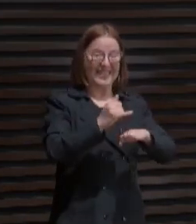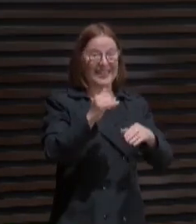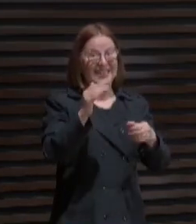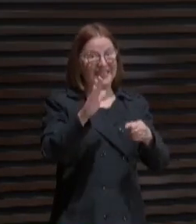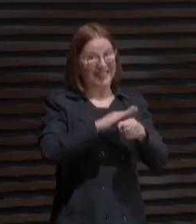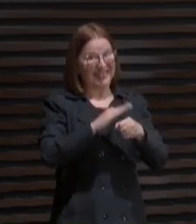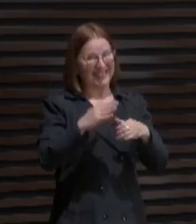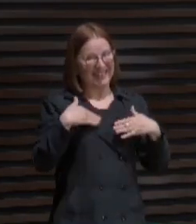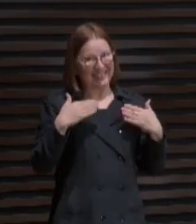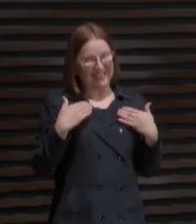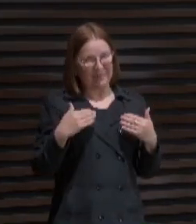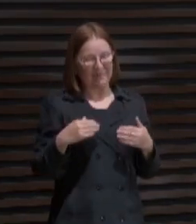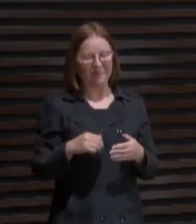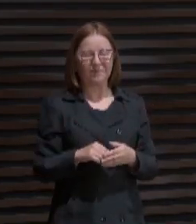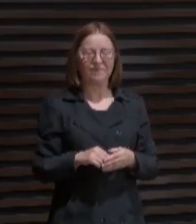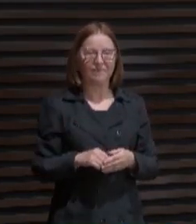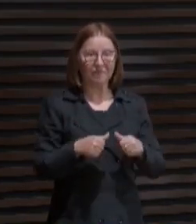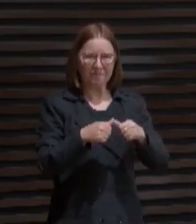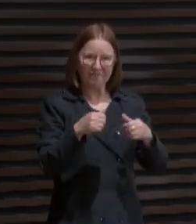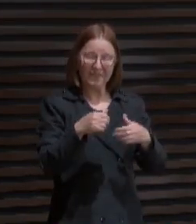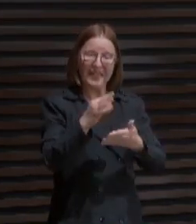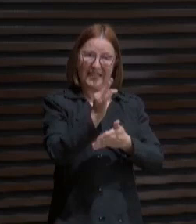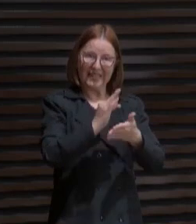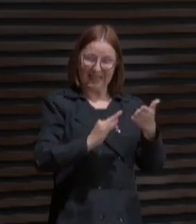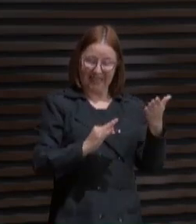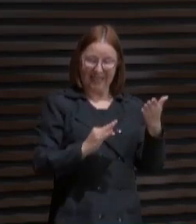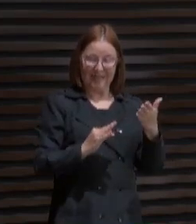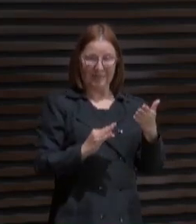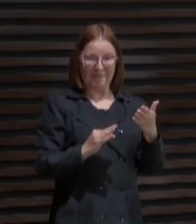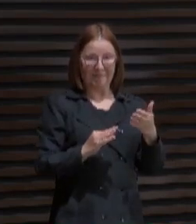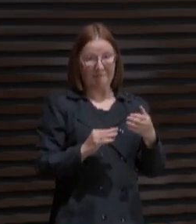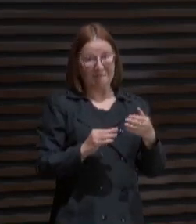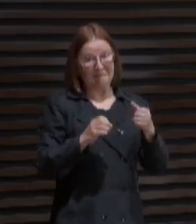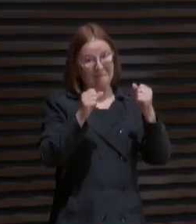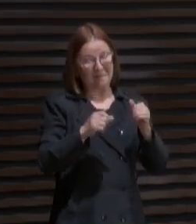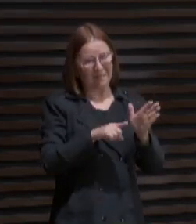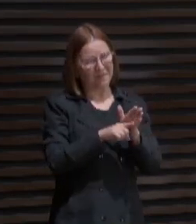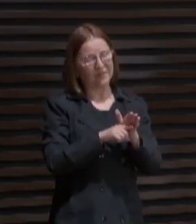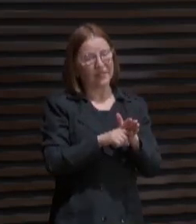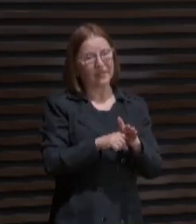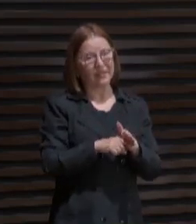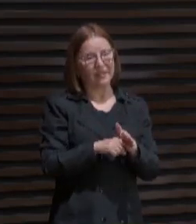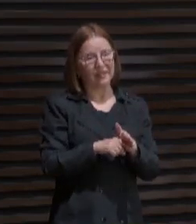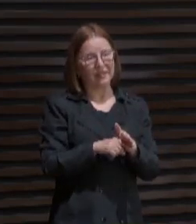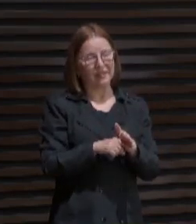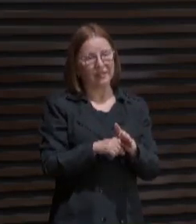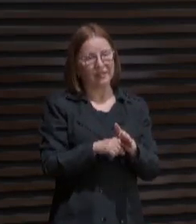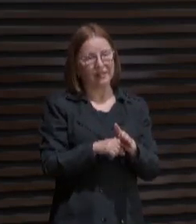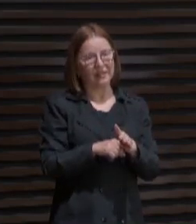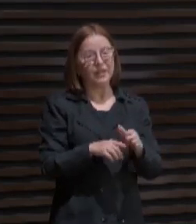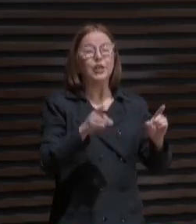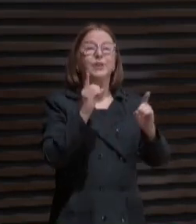irmãos, talvez vá até melhor numa forma de uma pergunta. Ora, o que ocorreu com eles durante o transcorrer